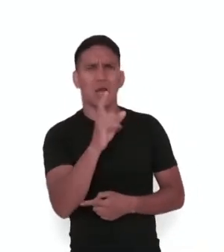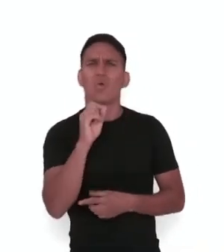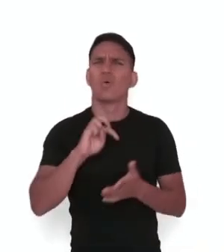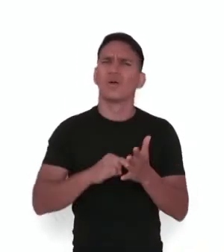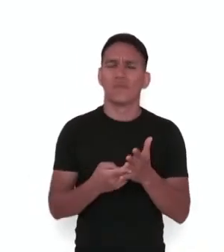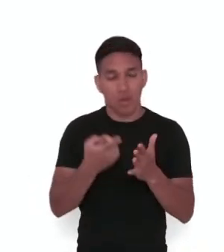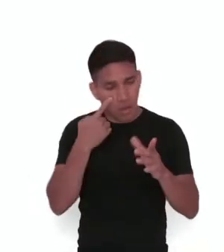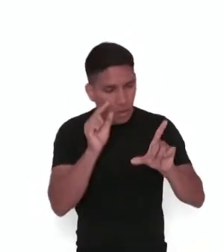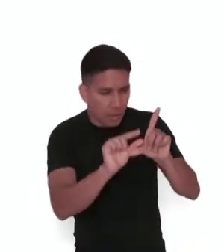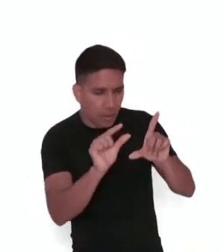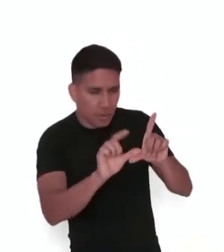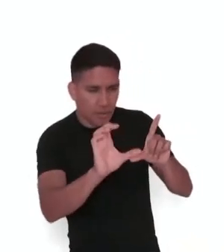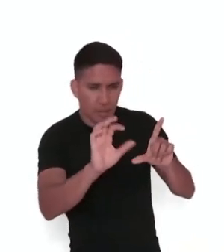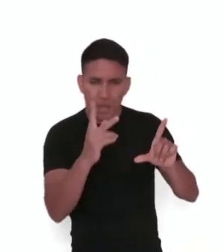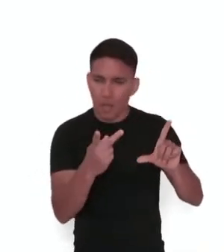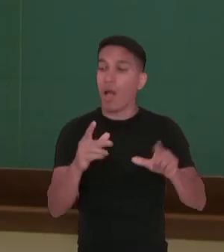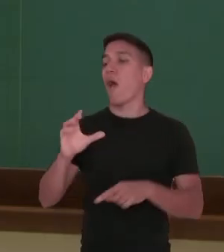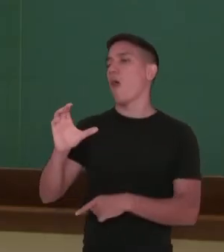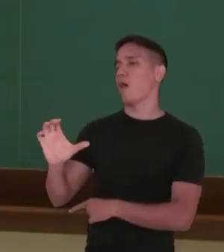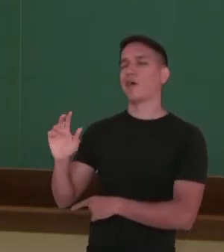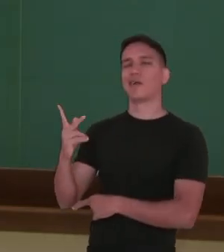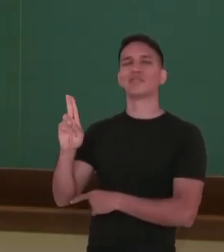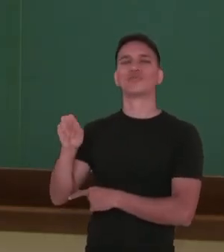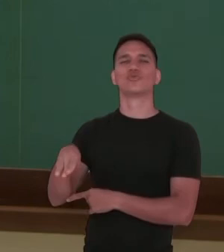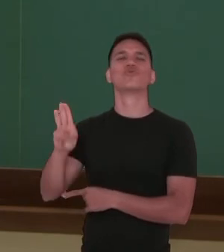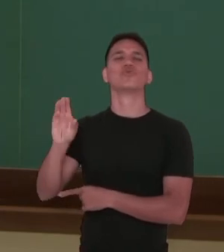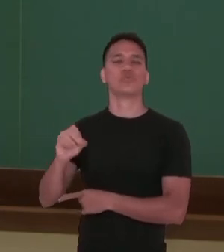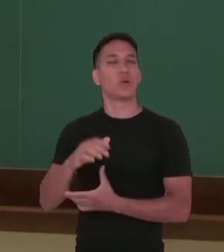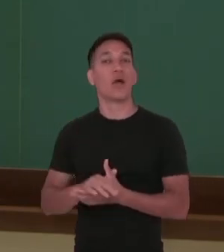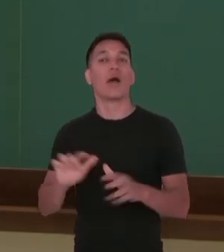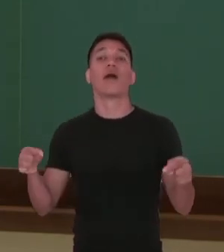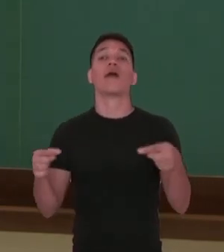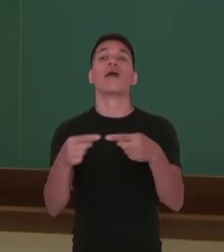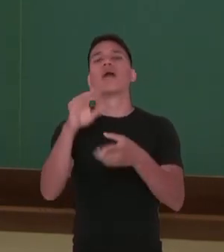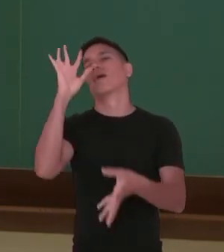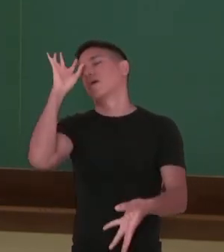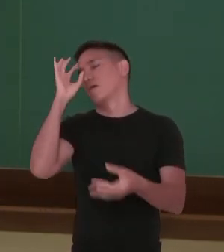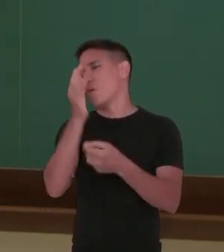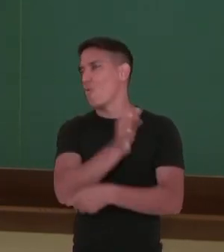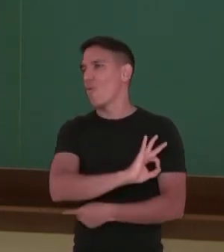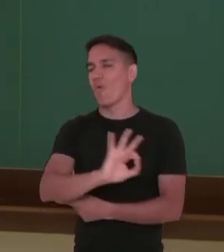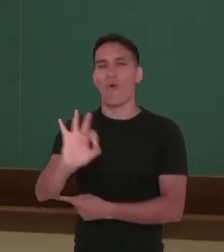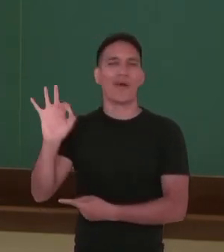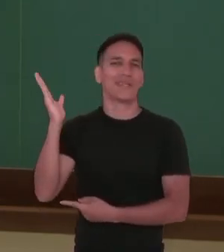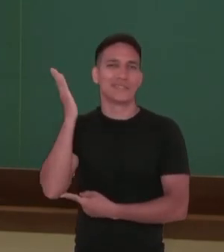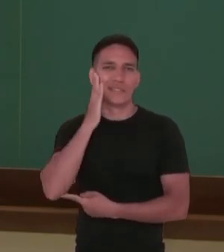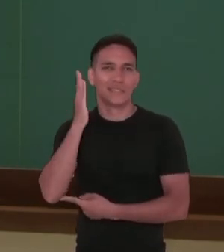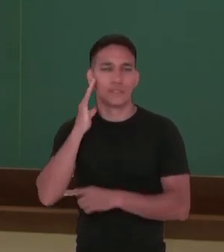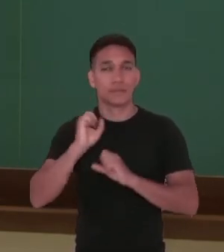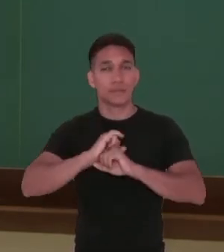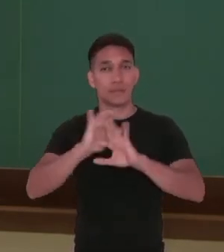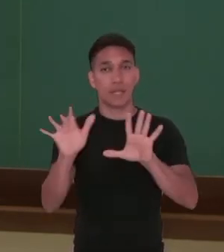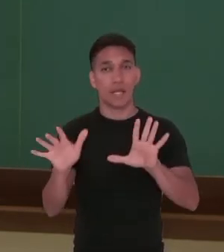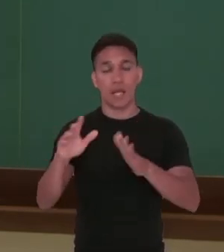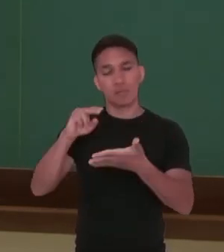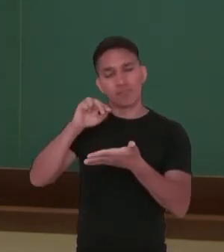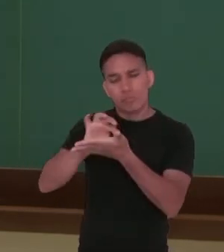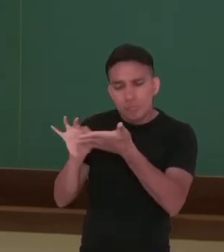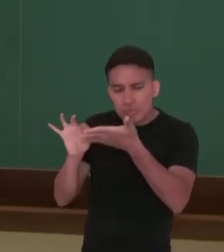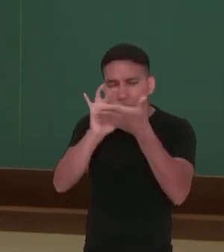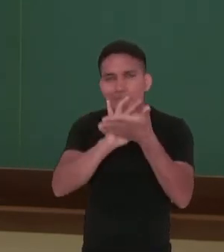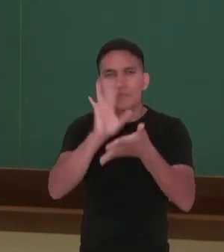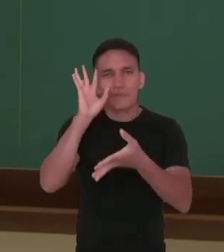vem na legenda CH, chumbo. Joia! E aí você vai lendo este mapa, né?